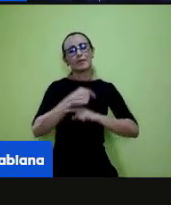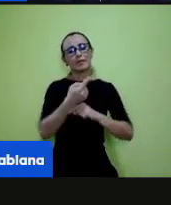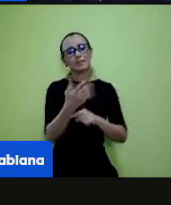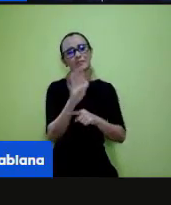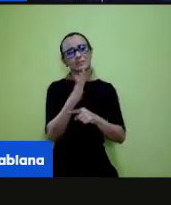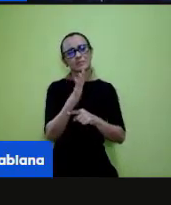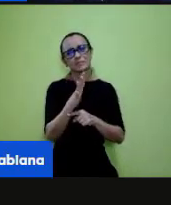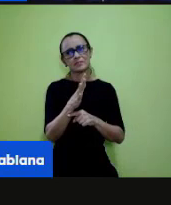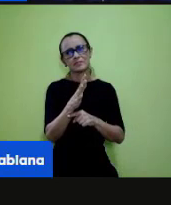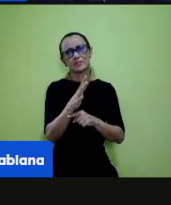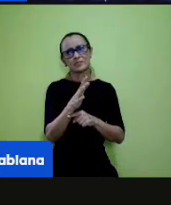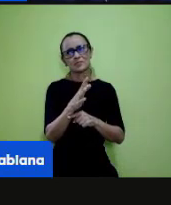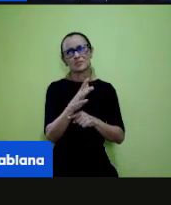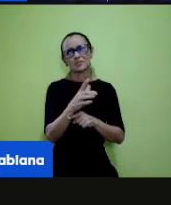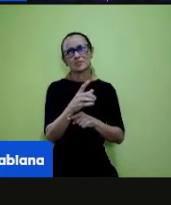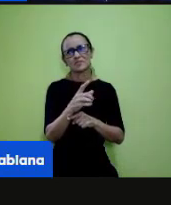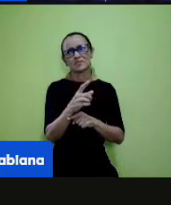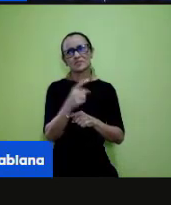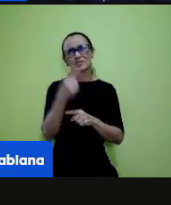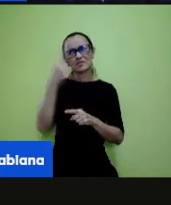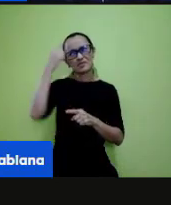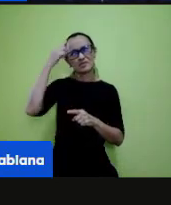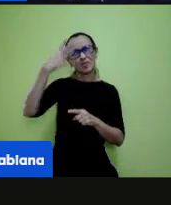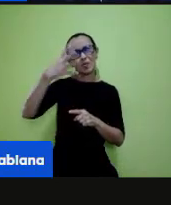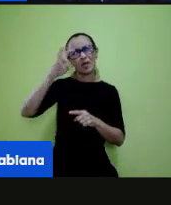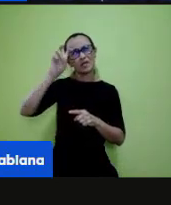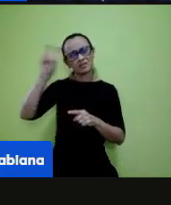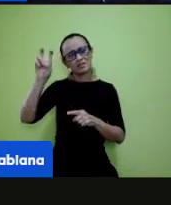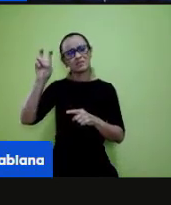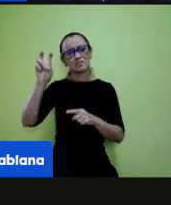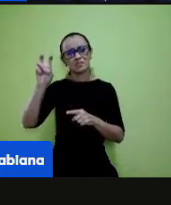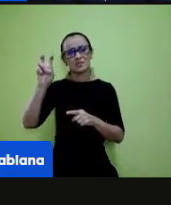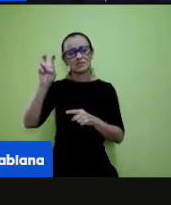4 a 5 dias, de uma temperatura ideal, adequada,